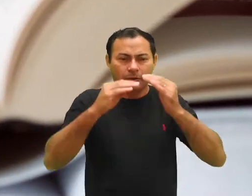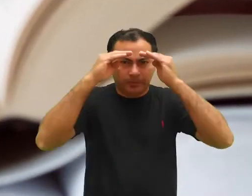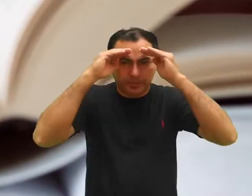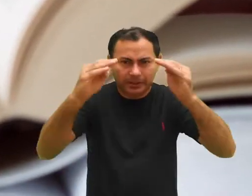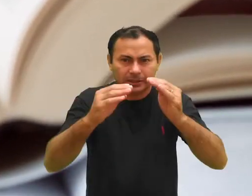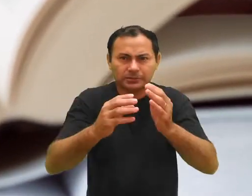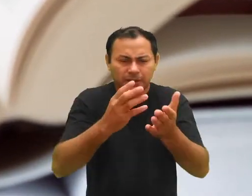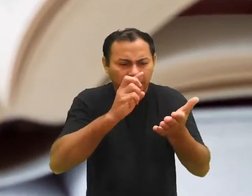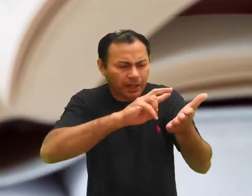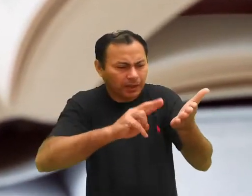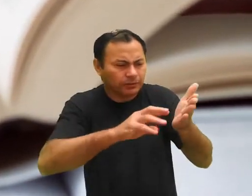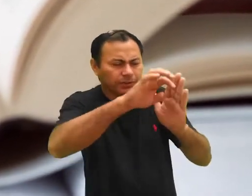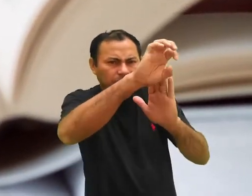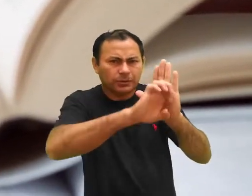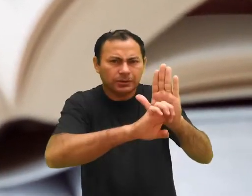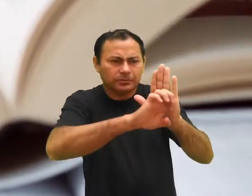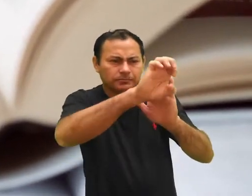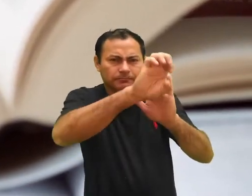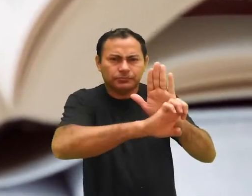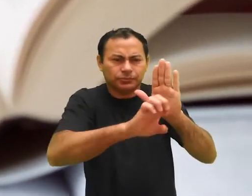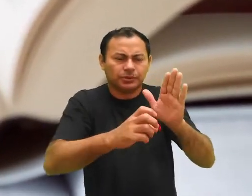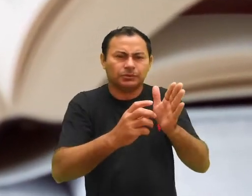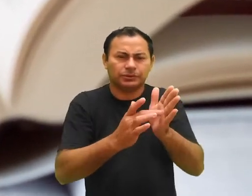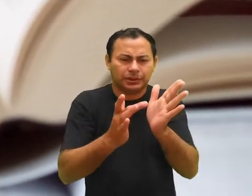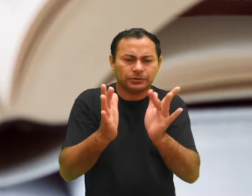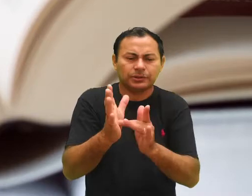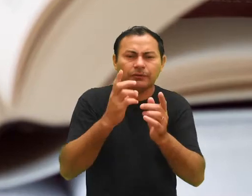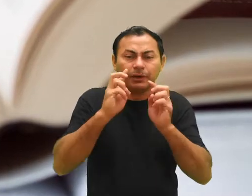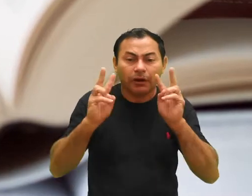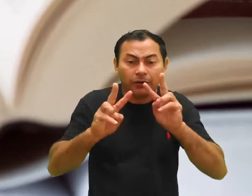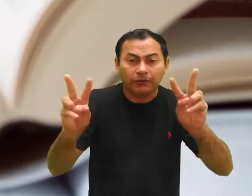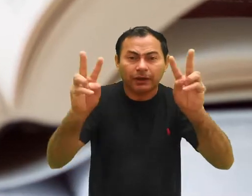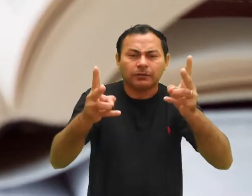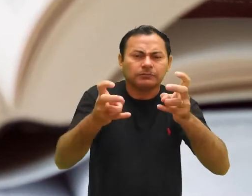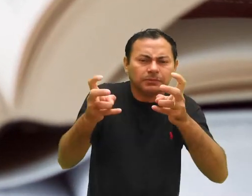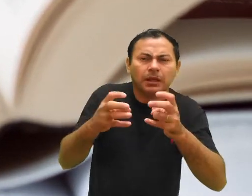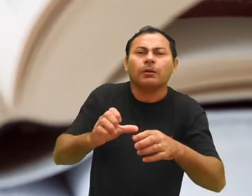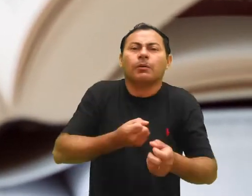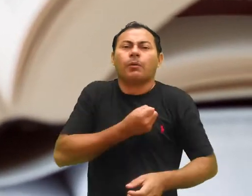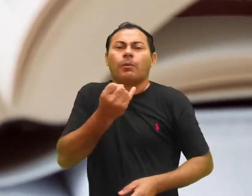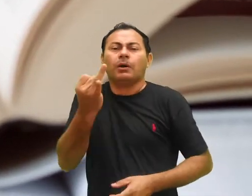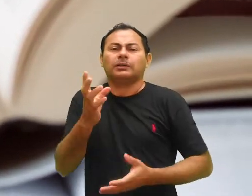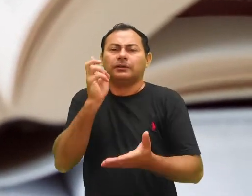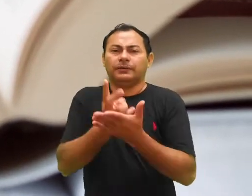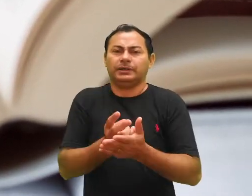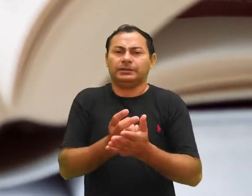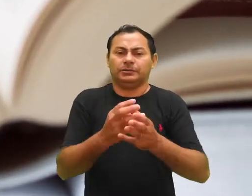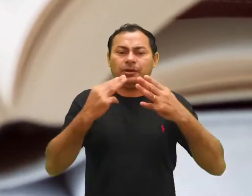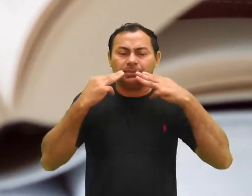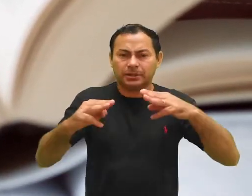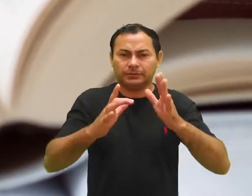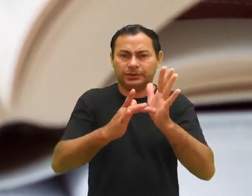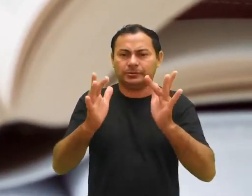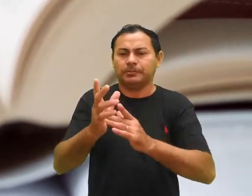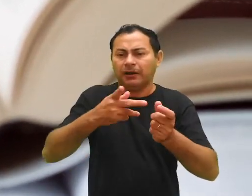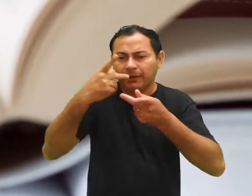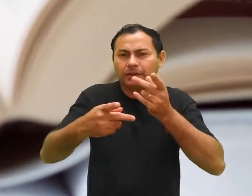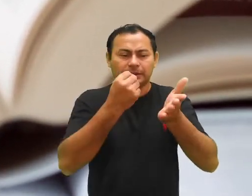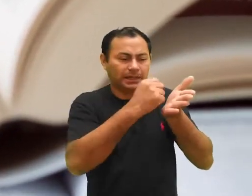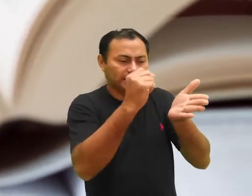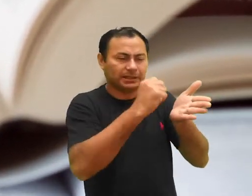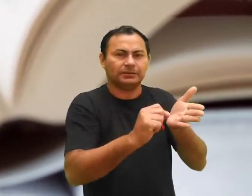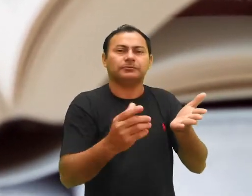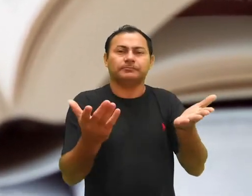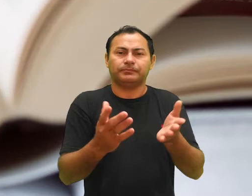escrito. Siga Jesus pelos evangelhos e observe-o identificando seus valores. Observe quantas vezes durante seu ministério Jesus